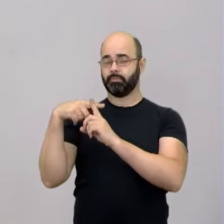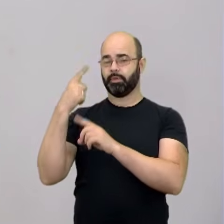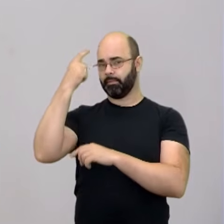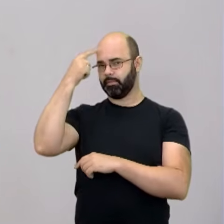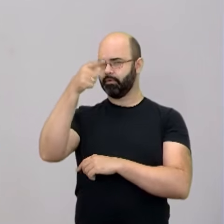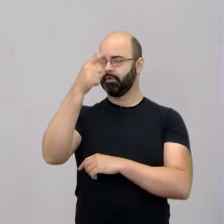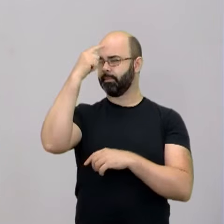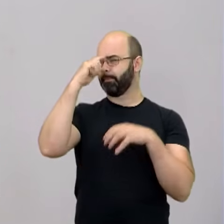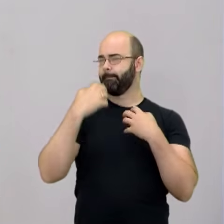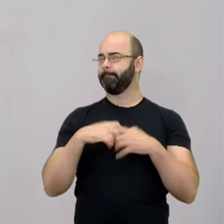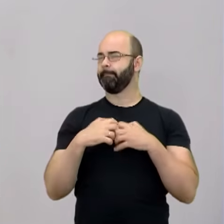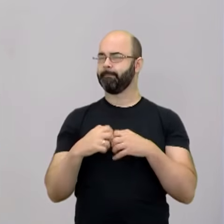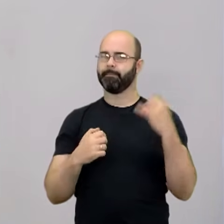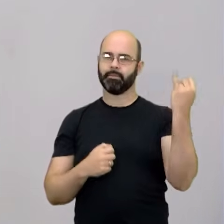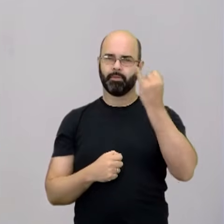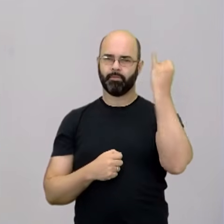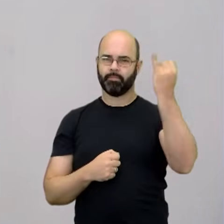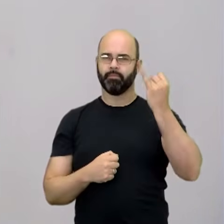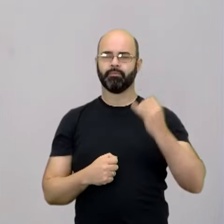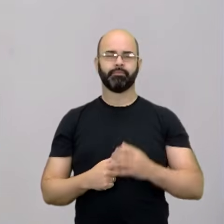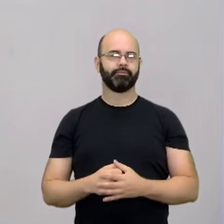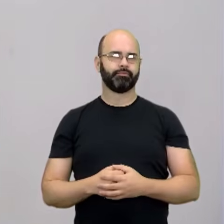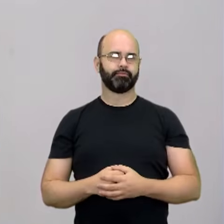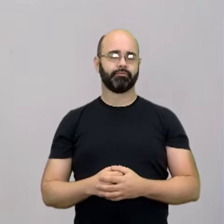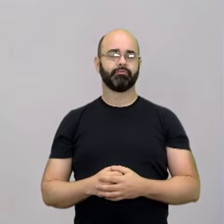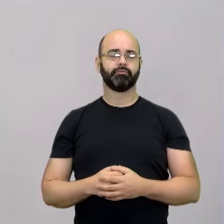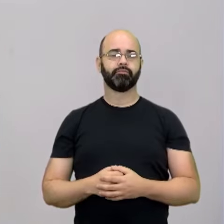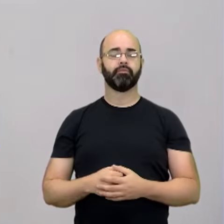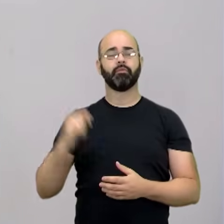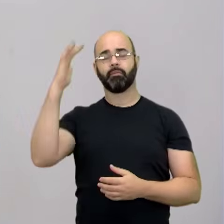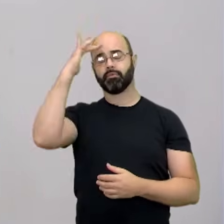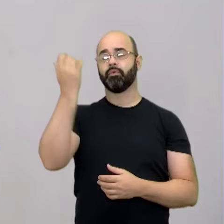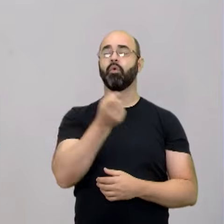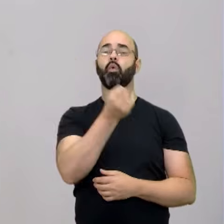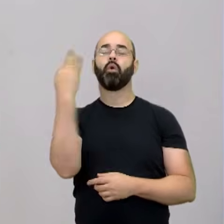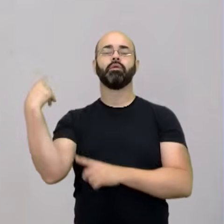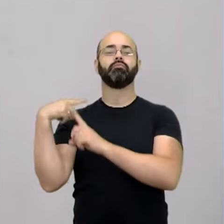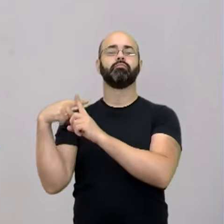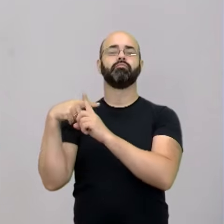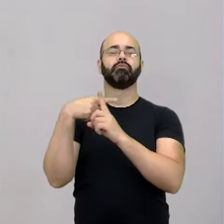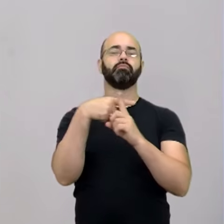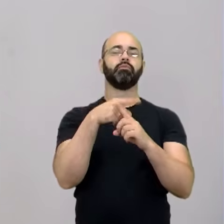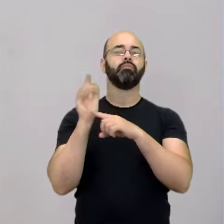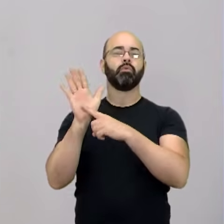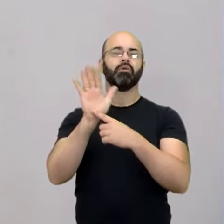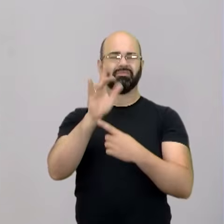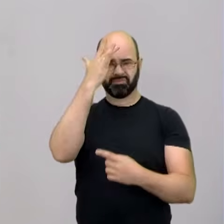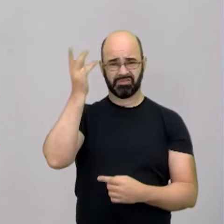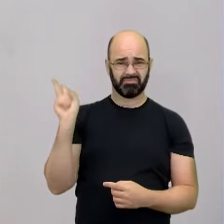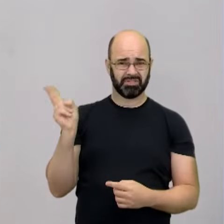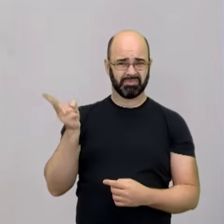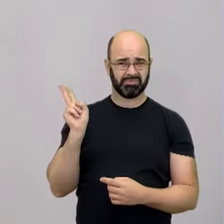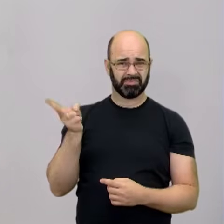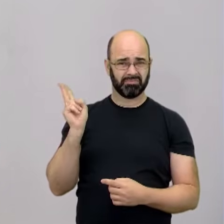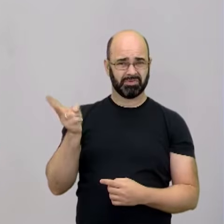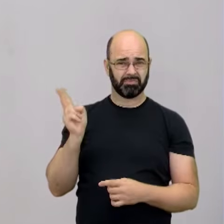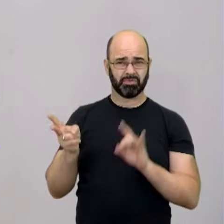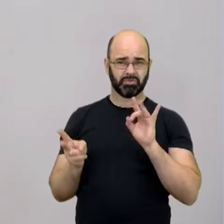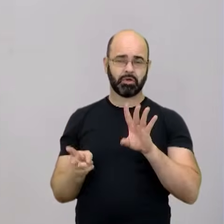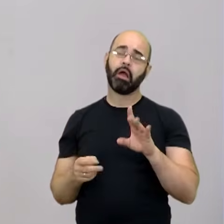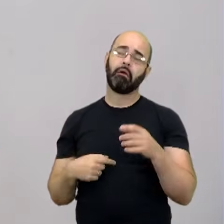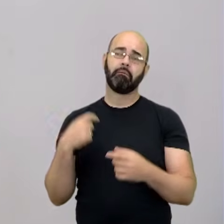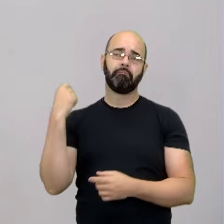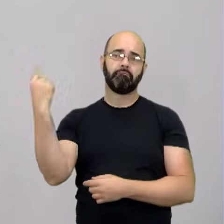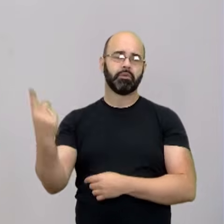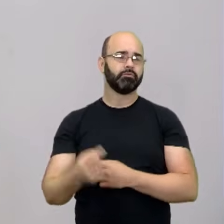importante vocês pensarem. Quantas pessoas são apresentadas de forma positiva? Sempre são as mesmas? Ah, mas tem um lá, tem um aqui,